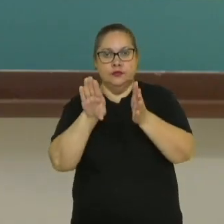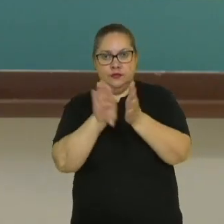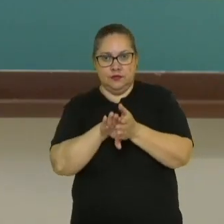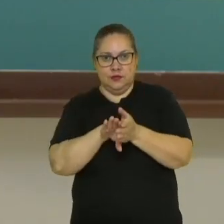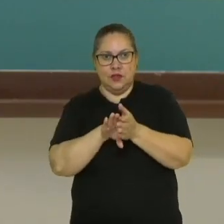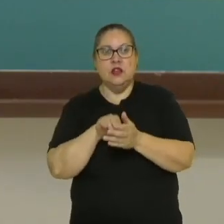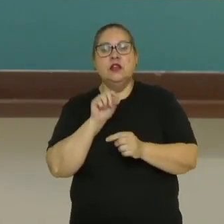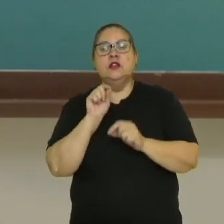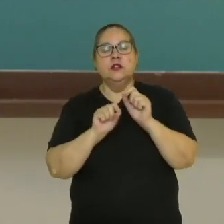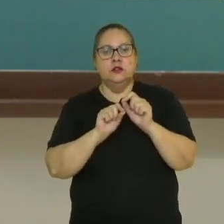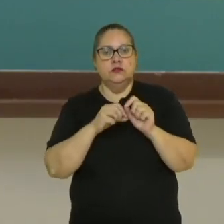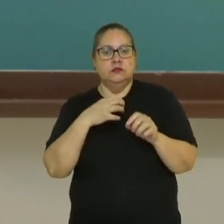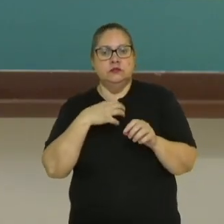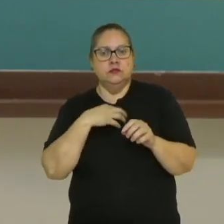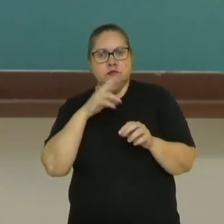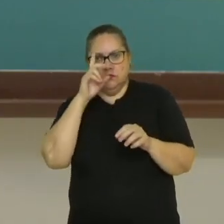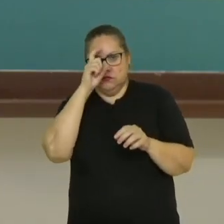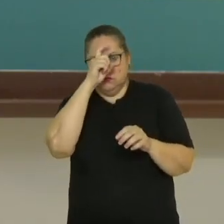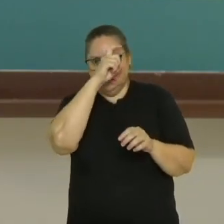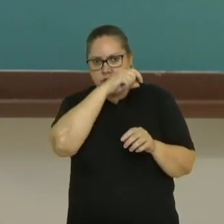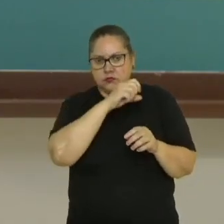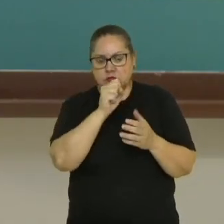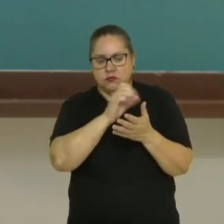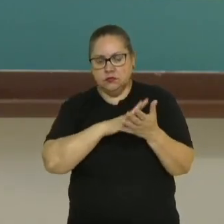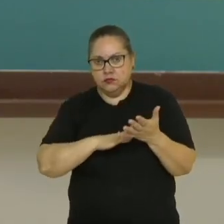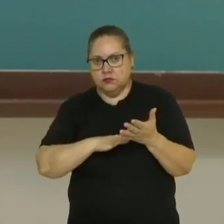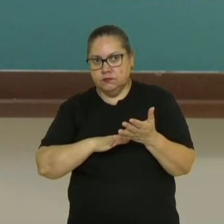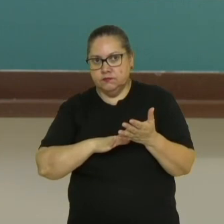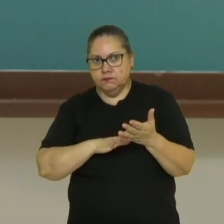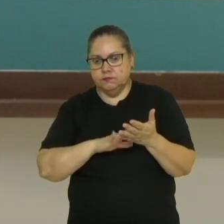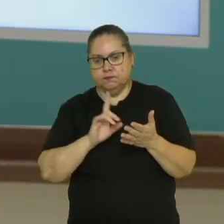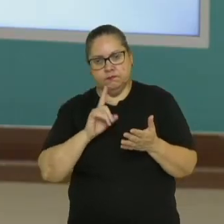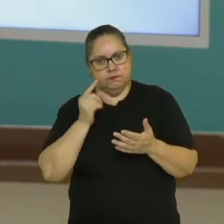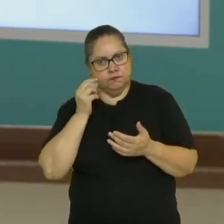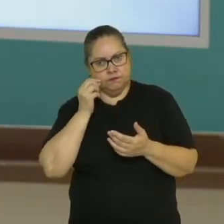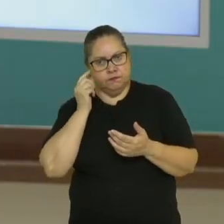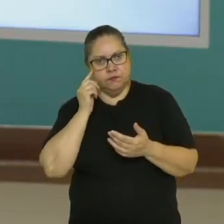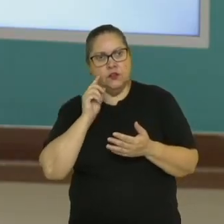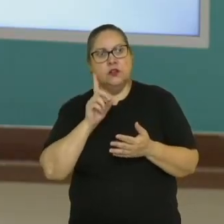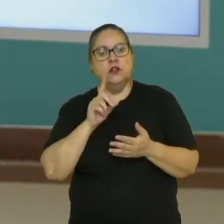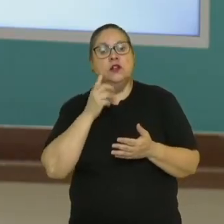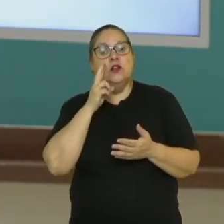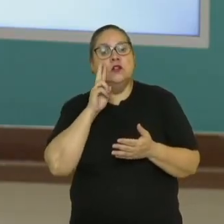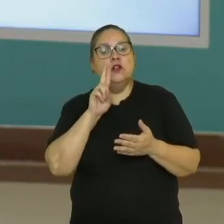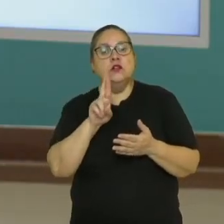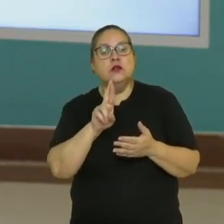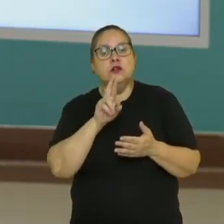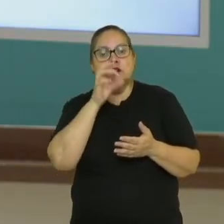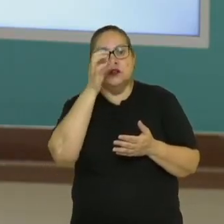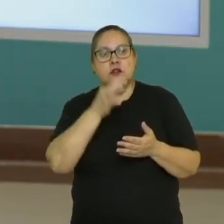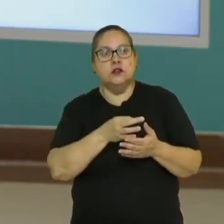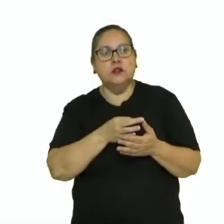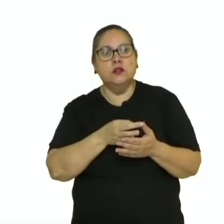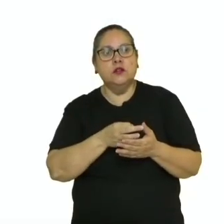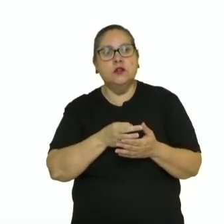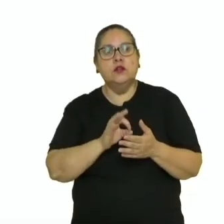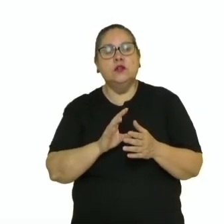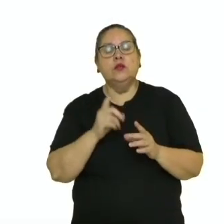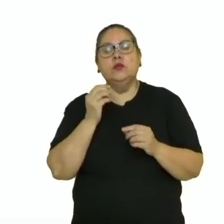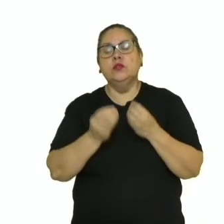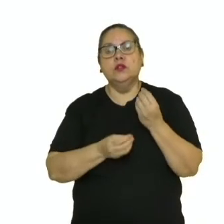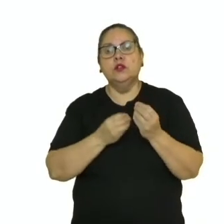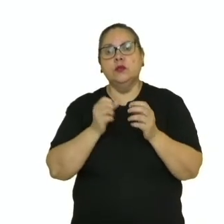Retornamos! E aí, sentiu dificuldade nessa atividade? Provavelmente não. Então vamos ver a resposta certa? Então, o